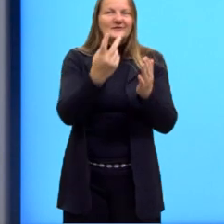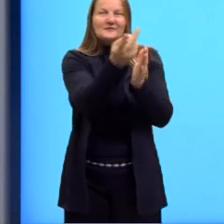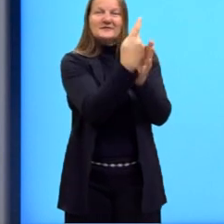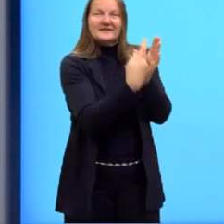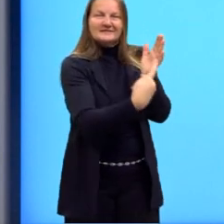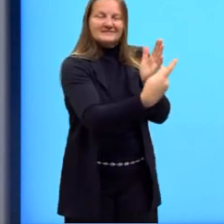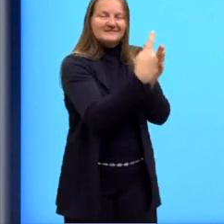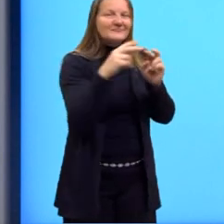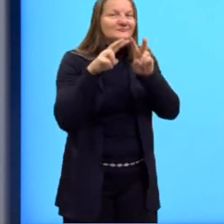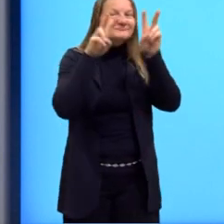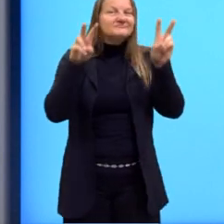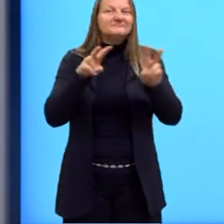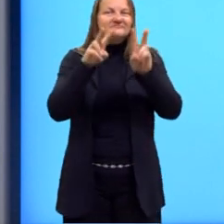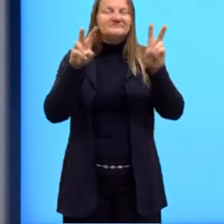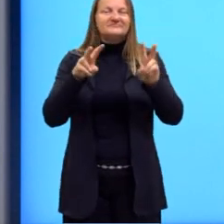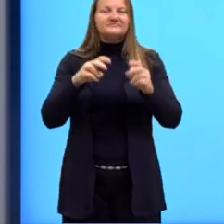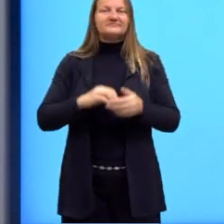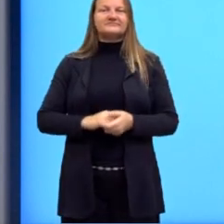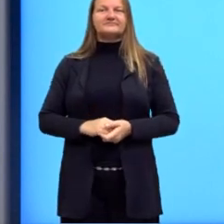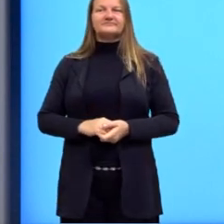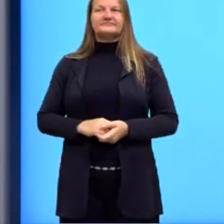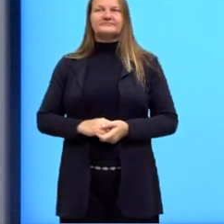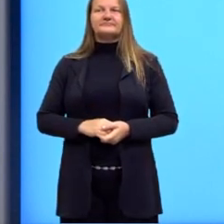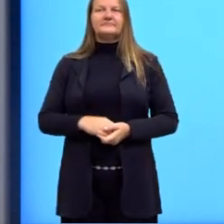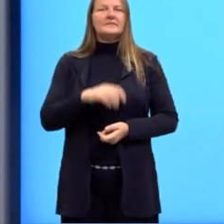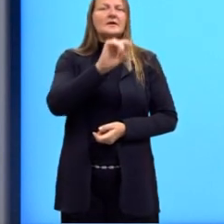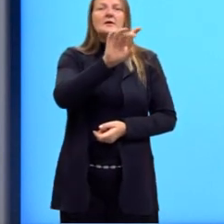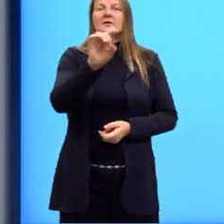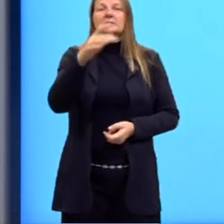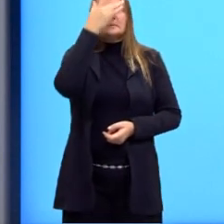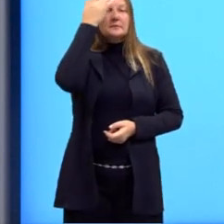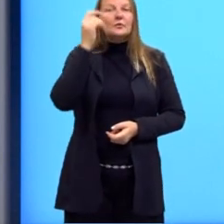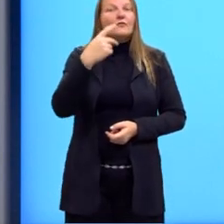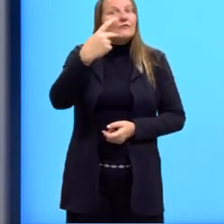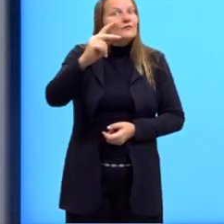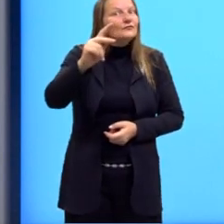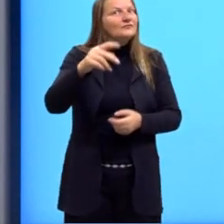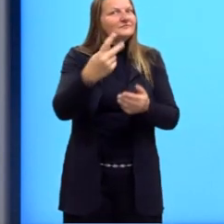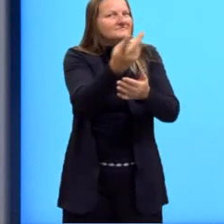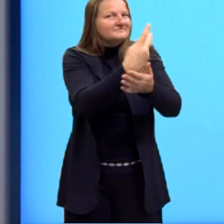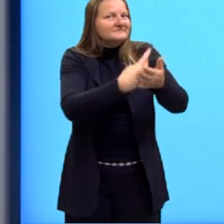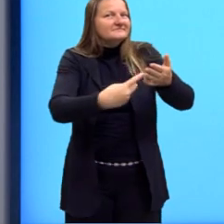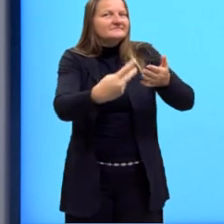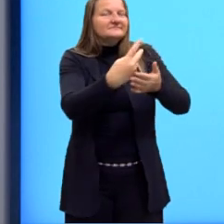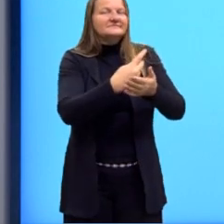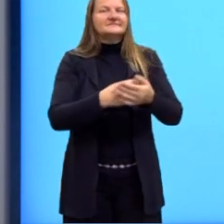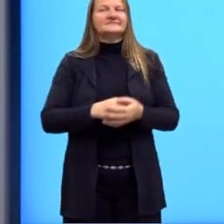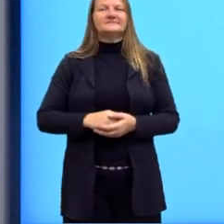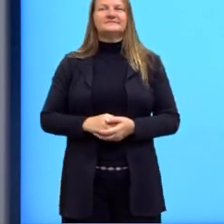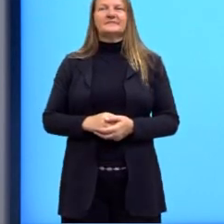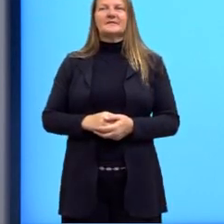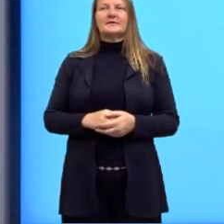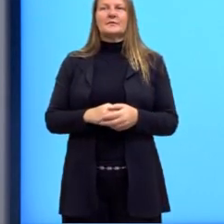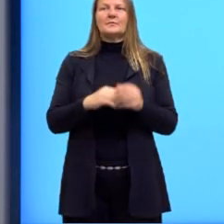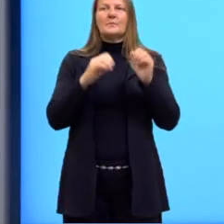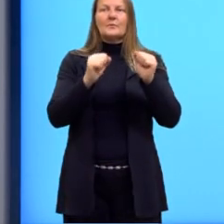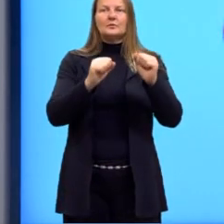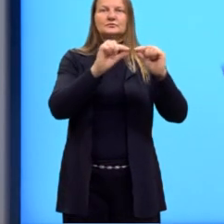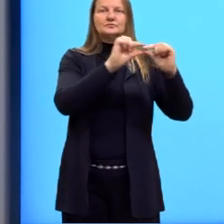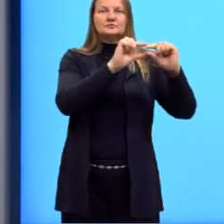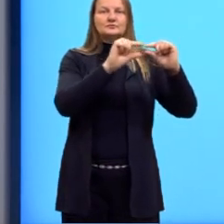que você prefere trabalhar tá depende de cada um aí depende de você né aí a gente pode pegar né